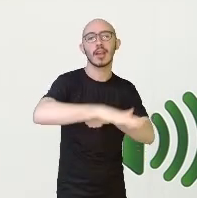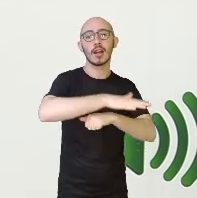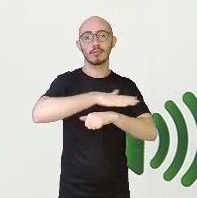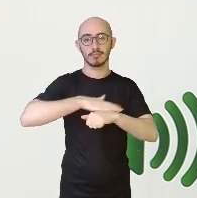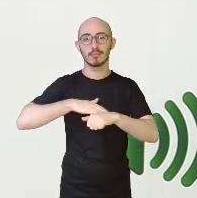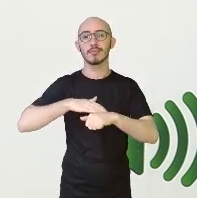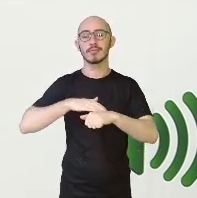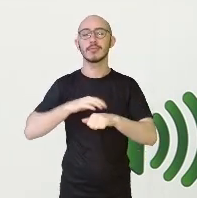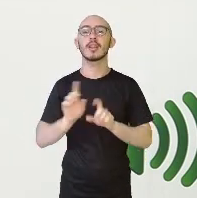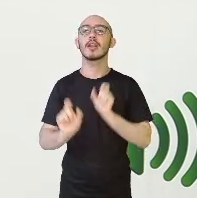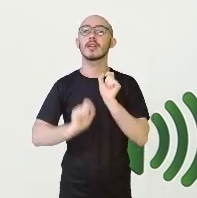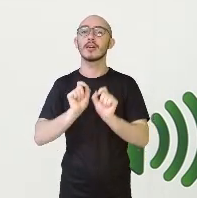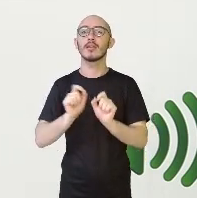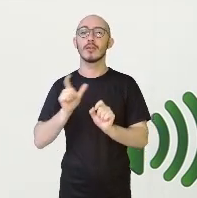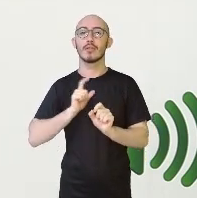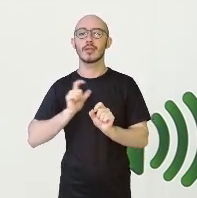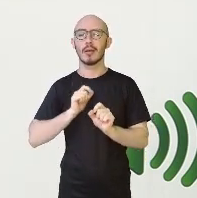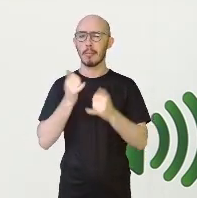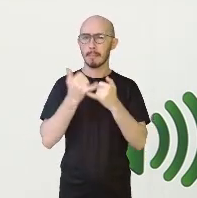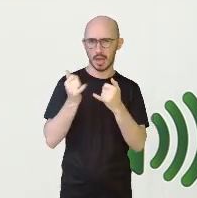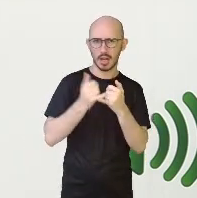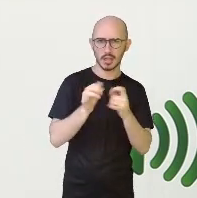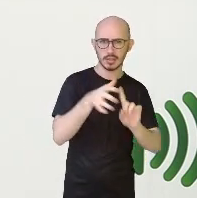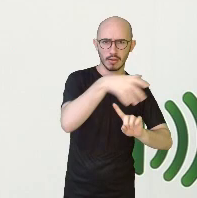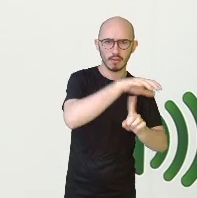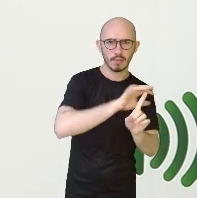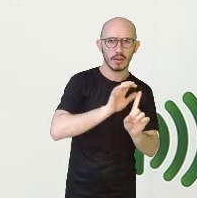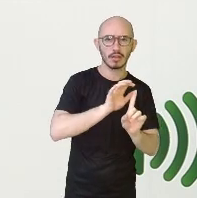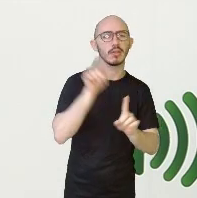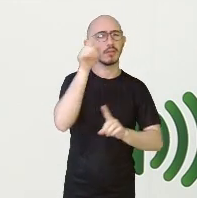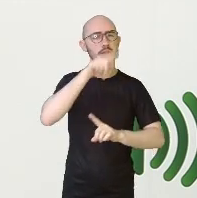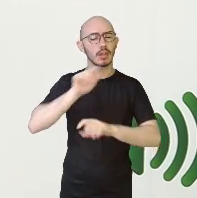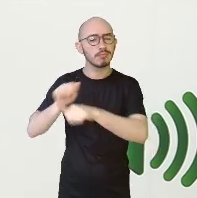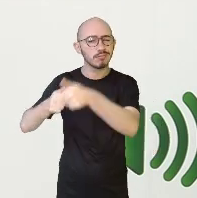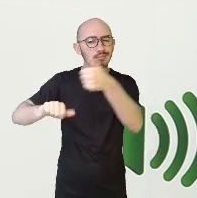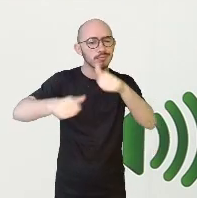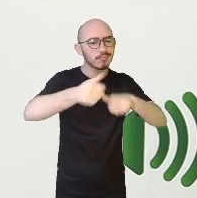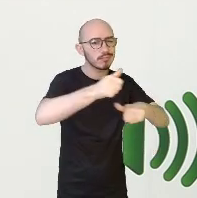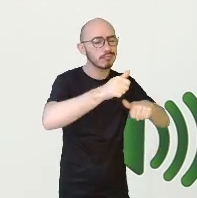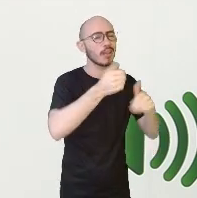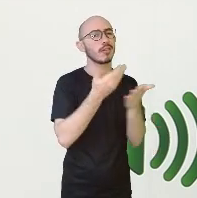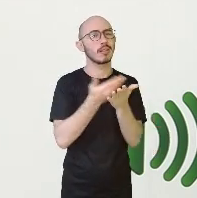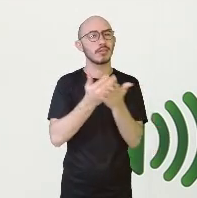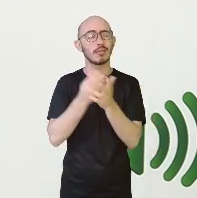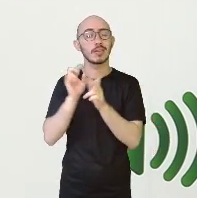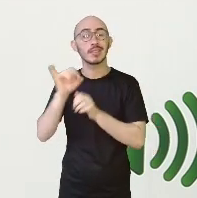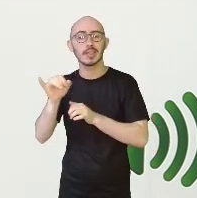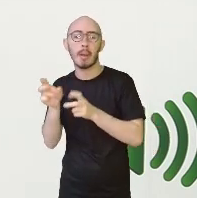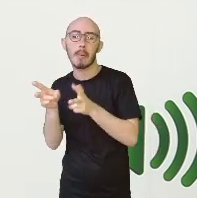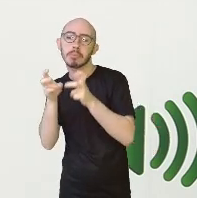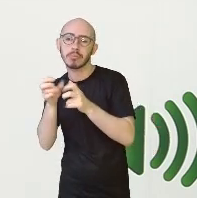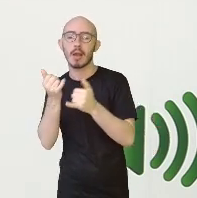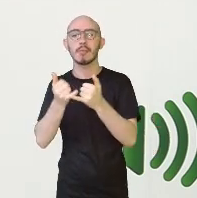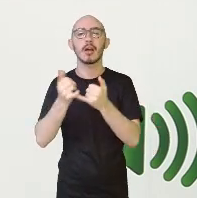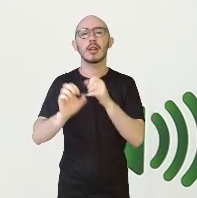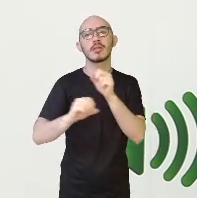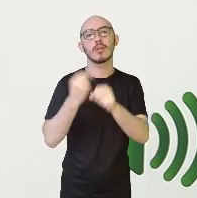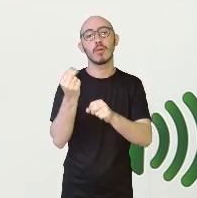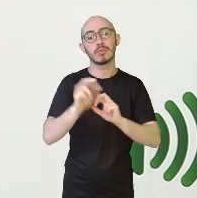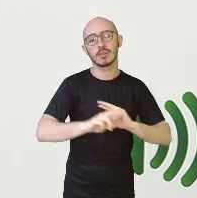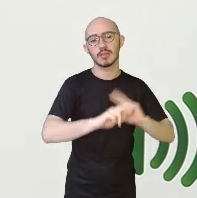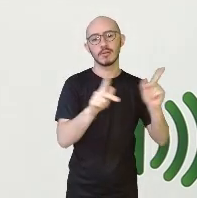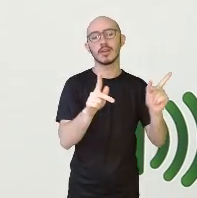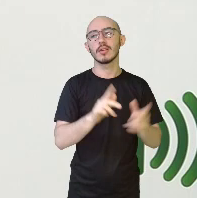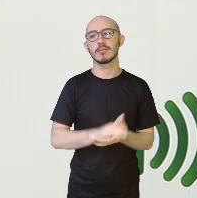frevo? Comecem a analisar e a gente vai, no final aqui, fazer a relação, identificar quais são os ritmos que estão mais próximos